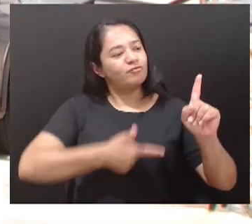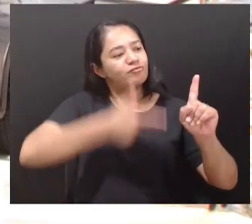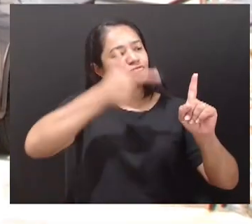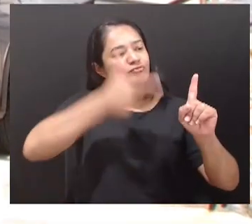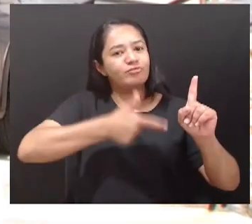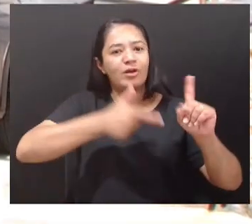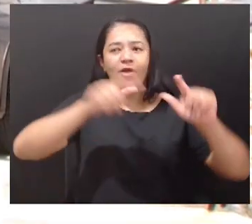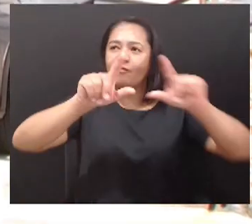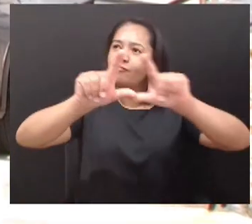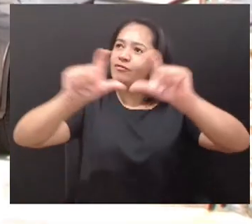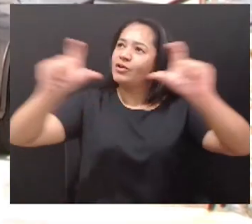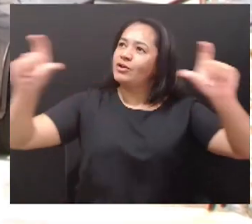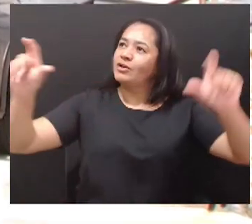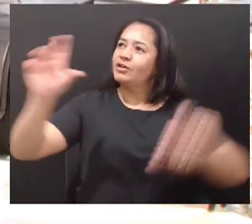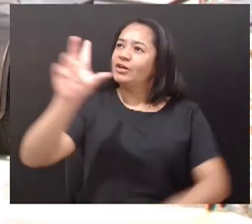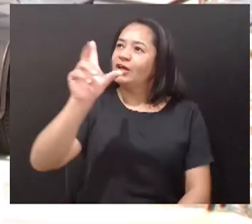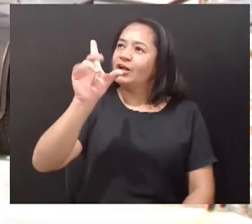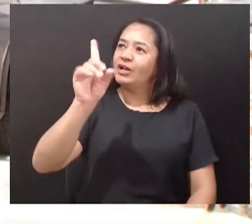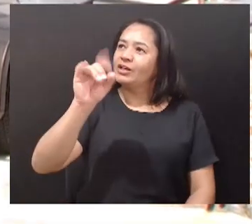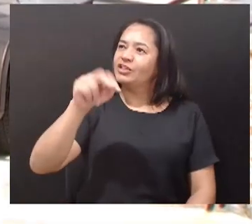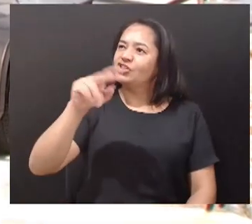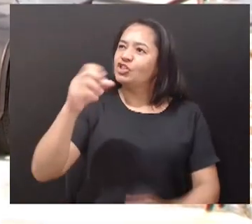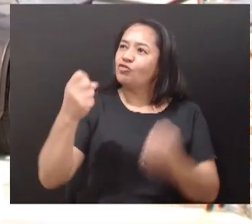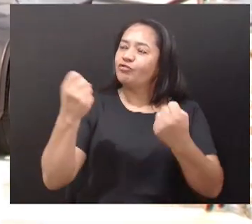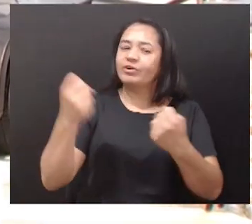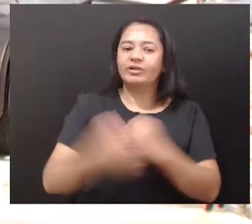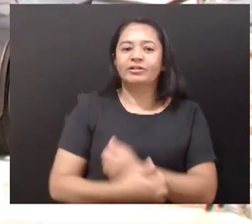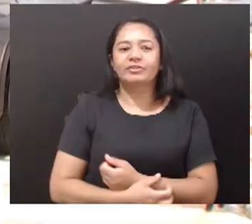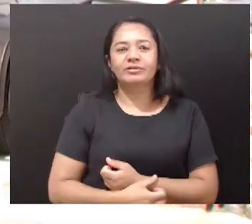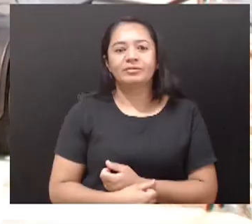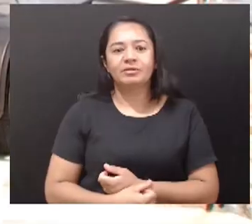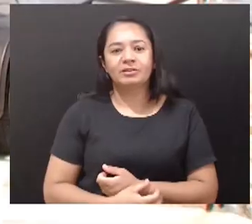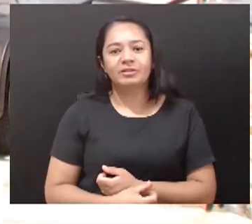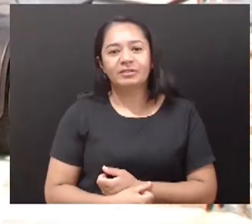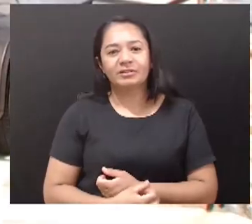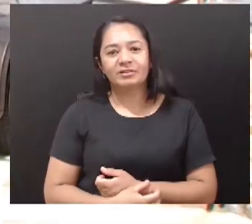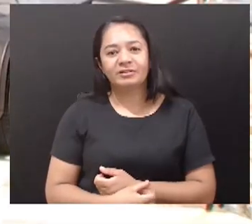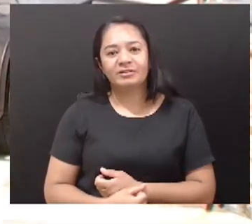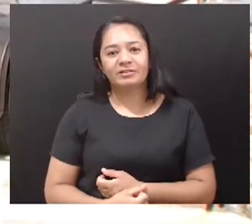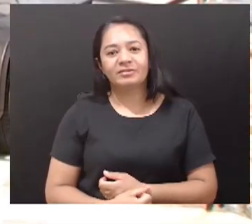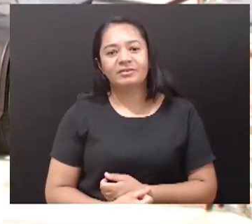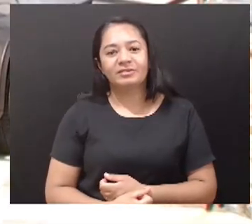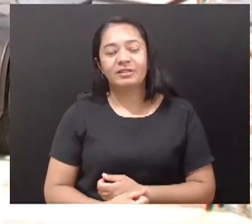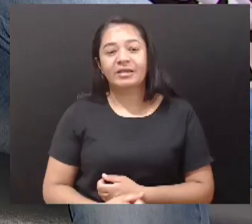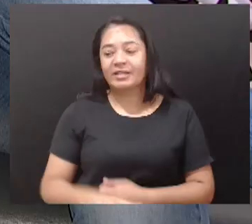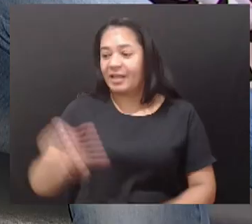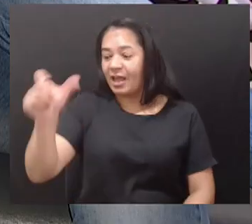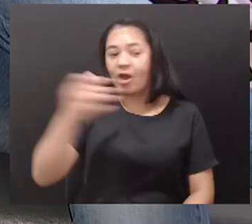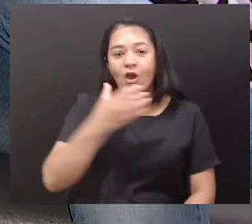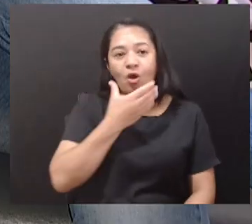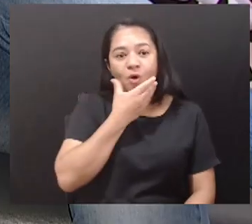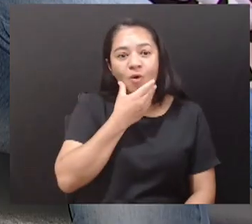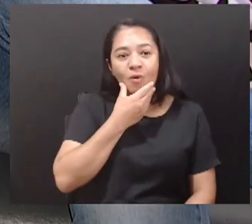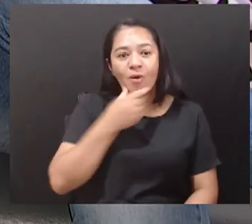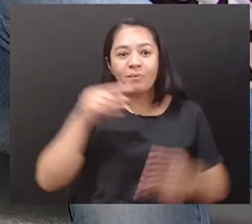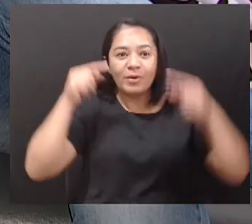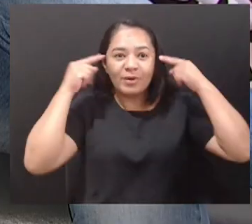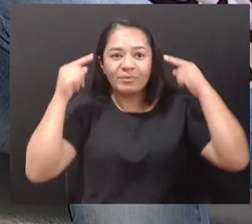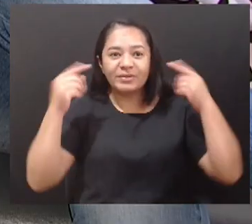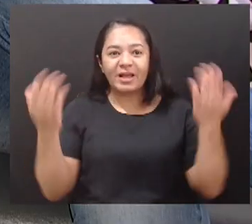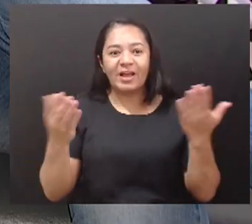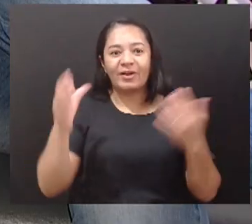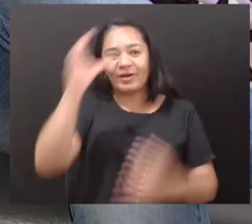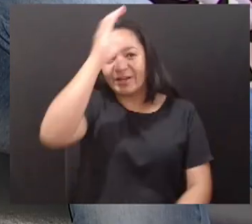Dinho Veículos. E por coincidência, esse Dinho é um japonês e acabou virando meu cliente. Mas na pandemia, você ia montar